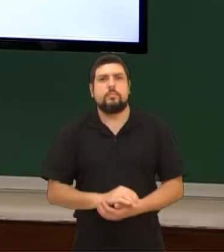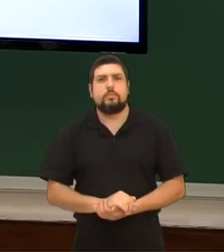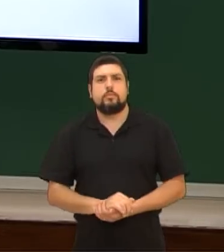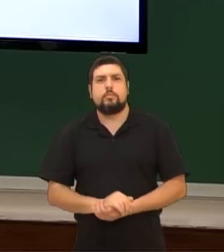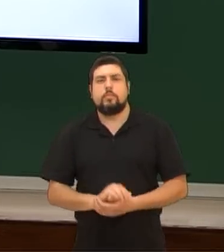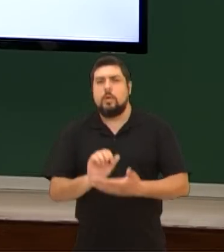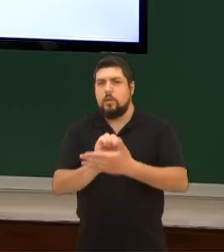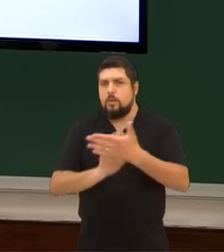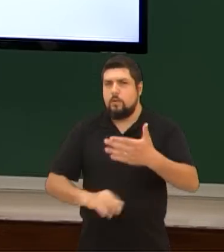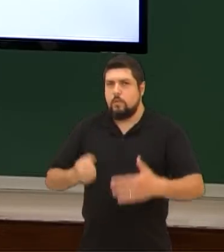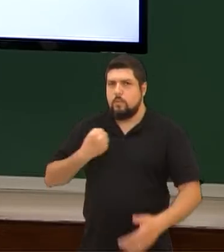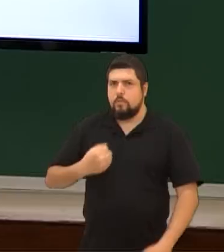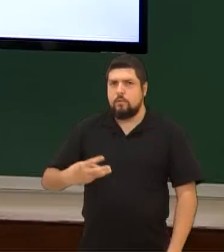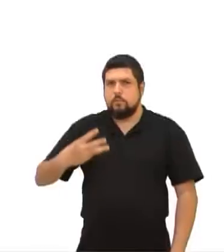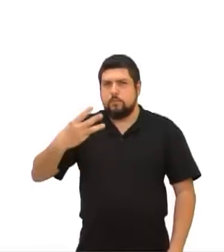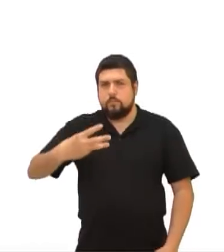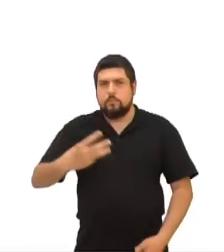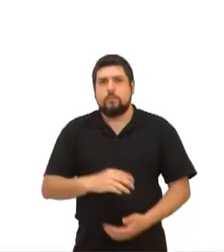atividade 3.